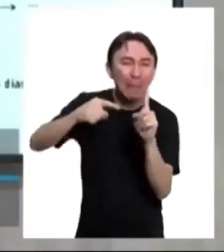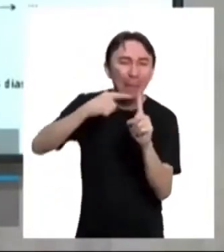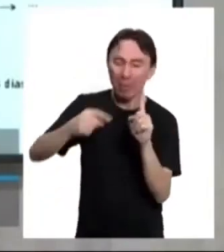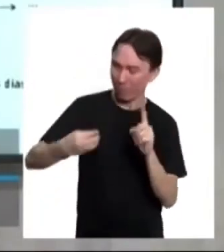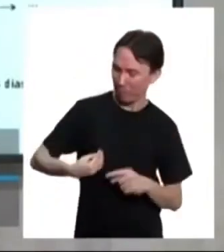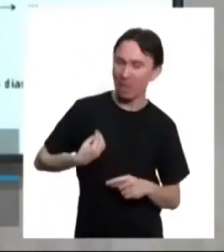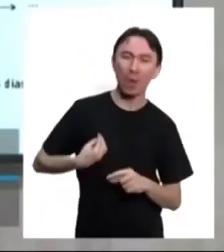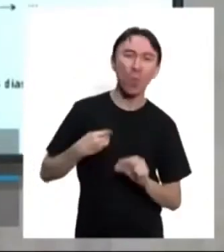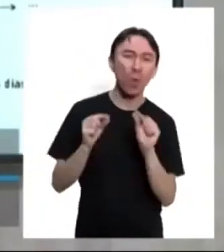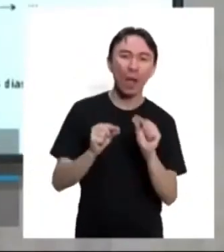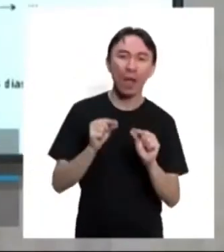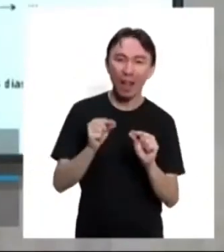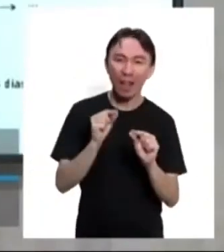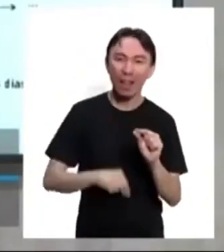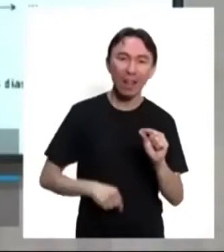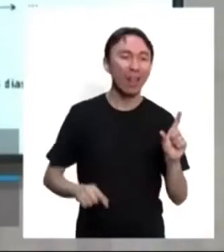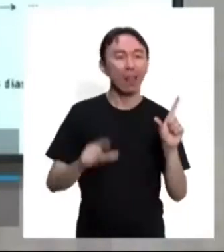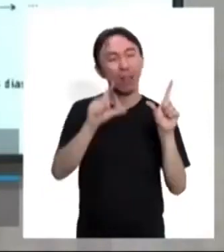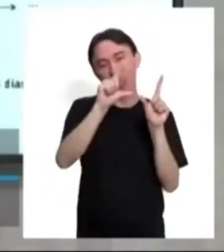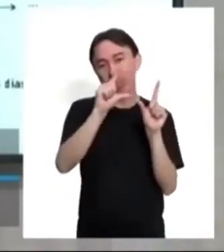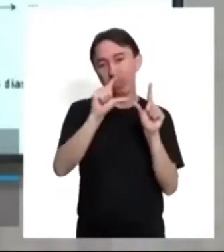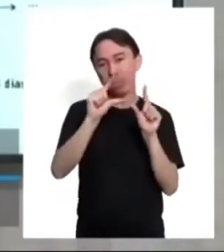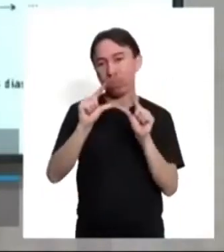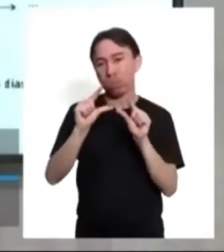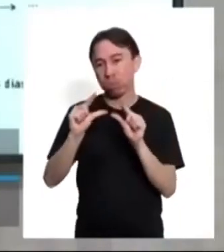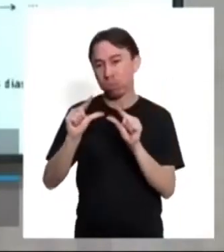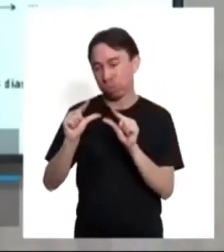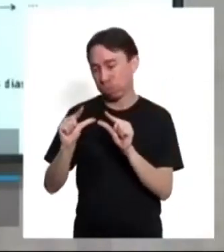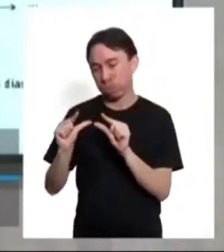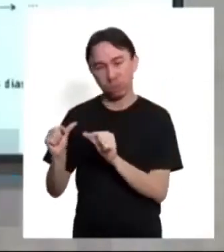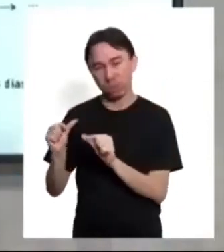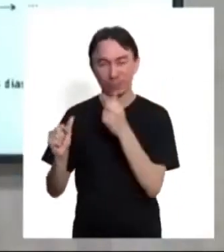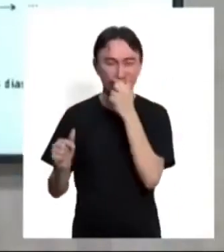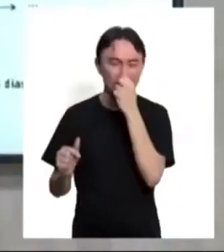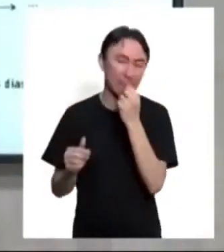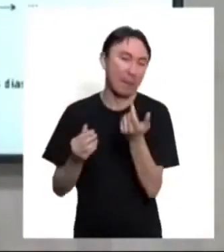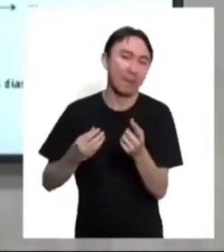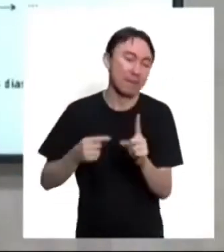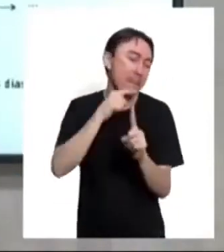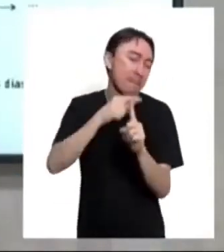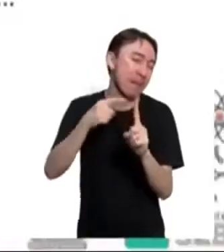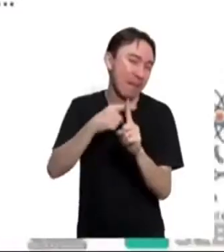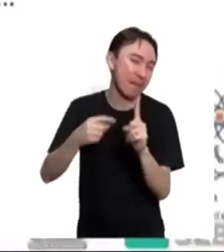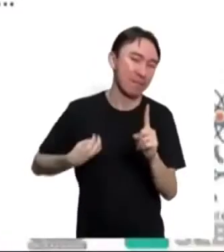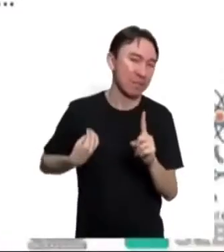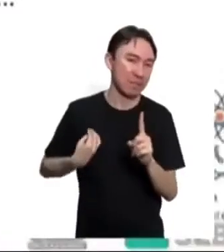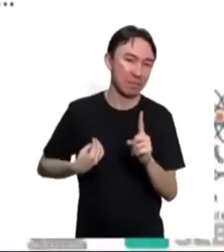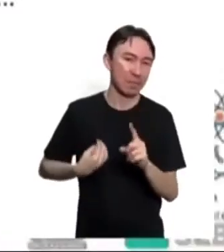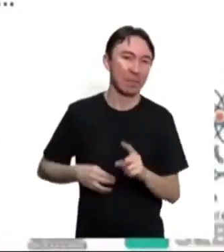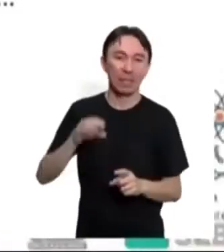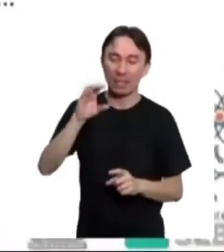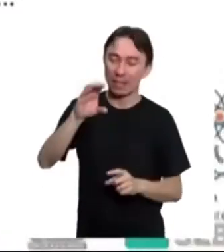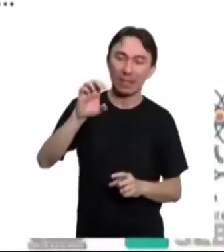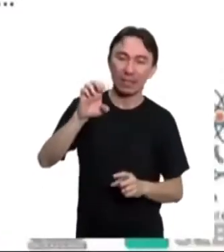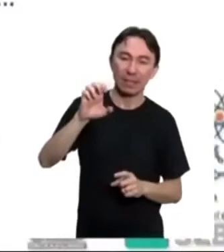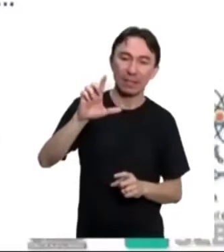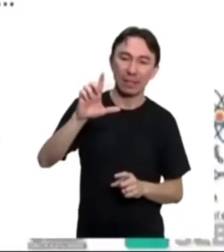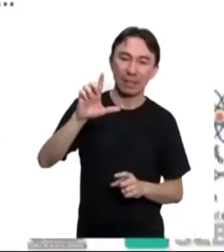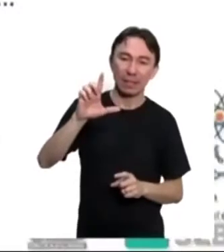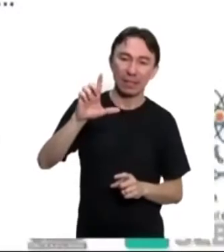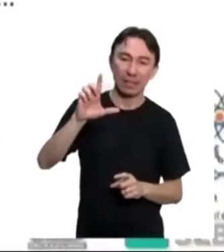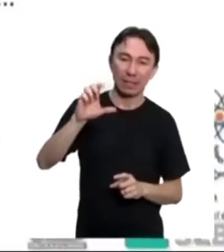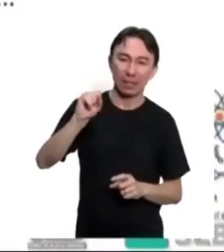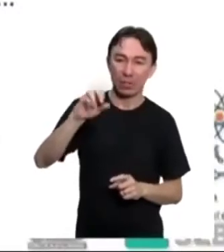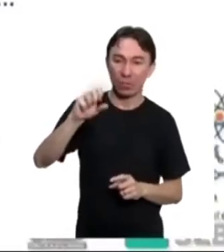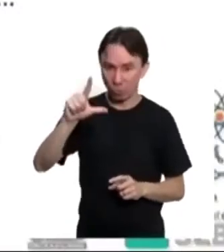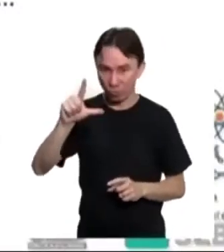radioativo. Então, se eu tenho uma meia-vida, por exemplo, do césio, ó, o exemplo número 1 aqui, que ele